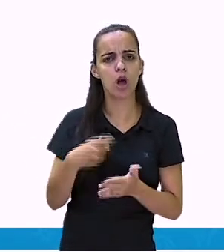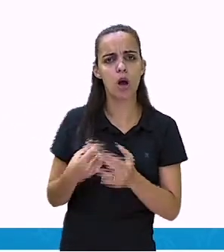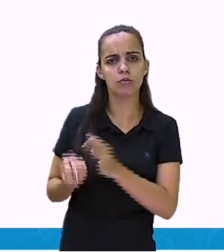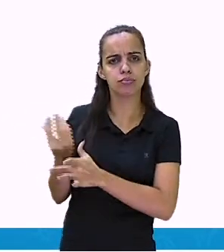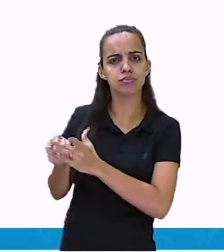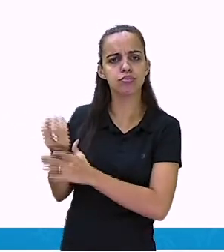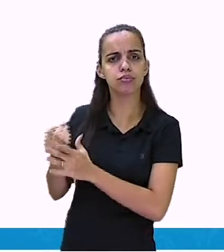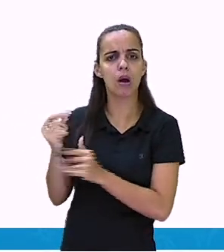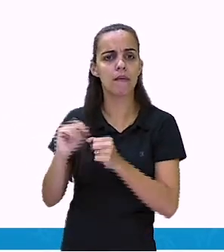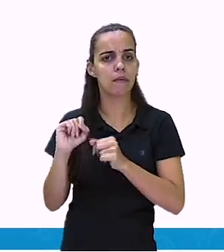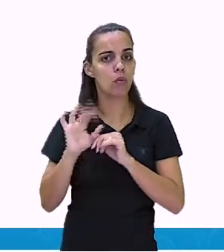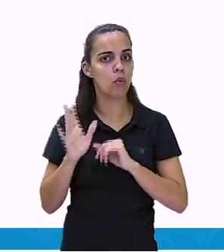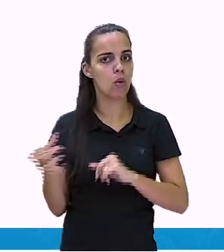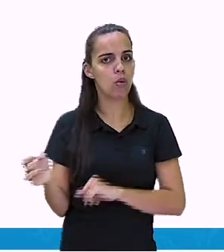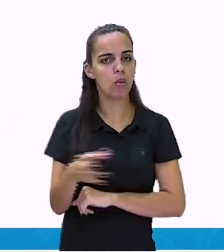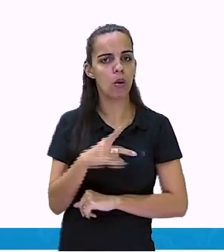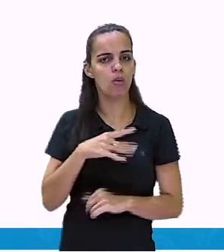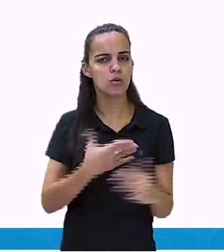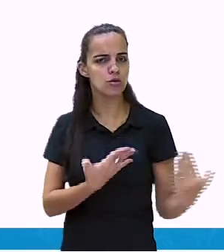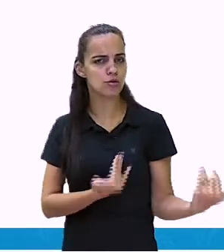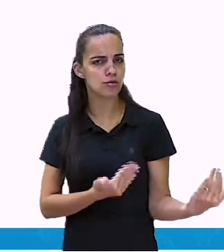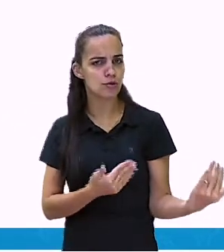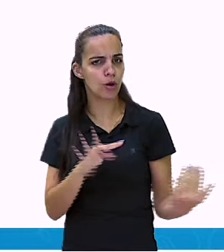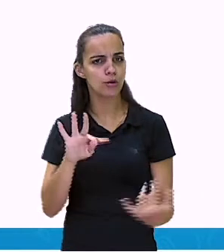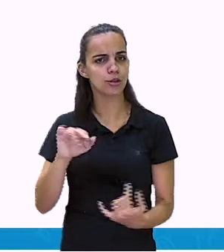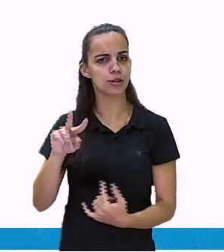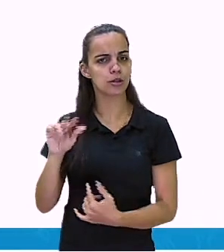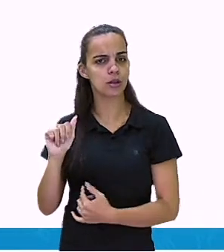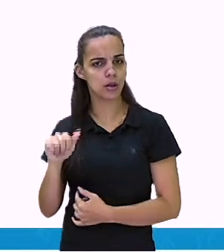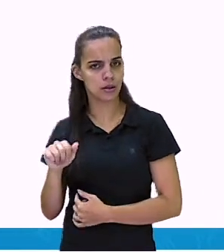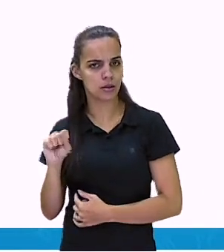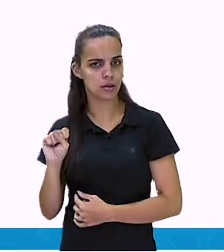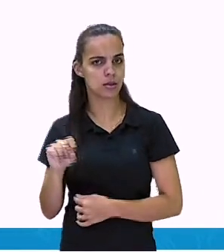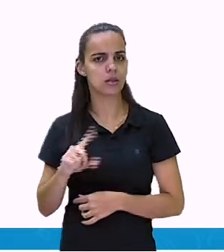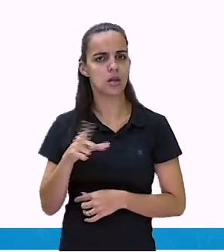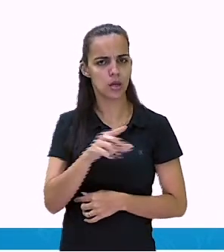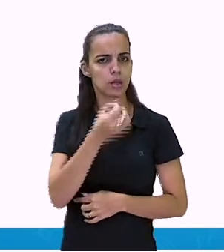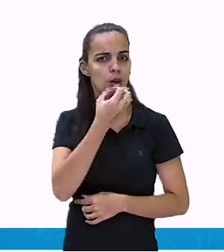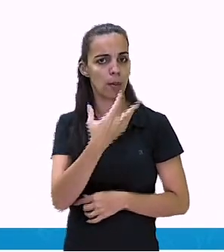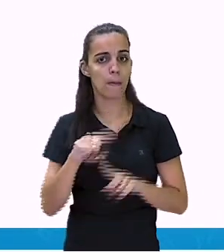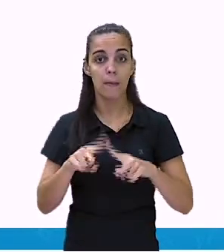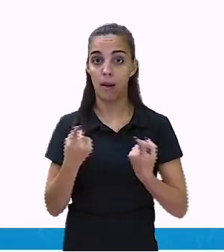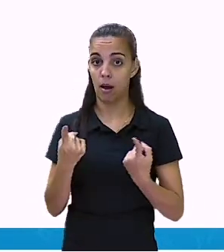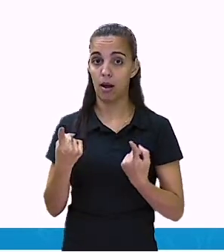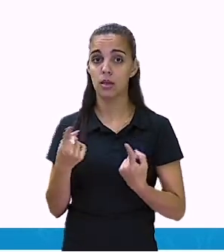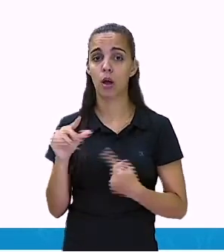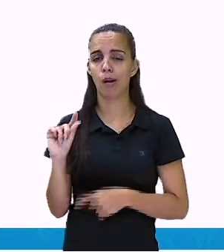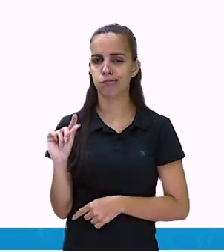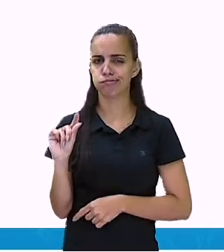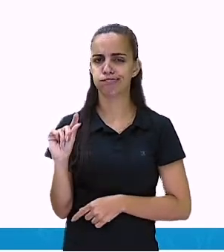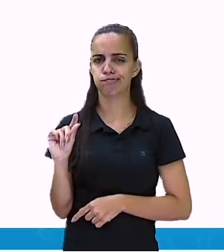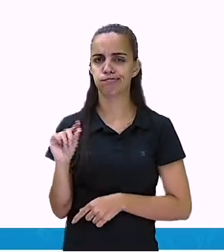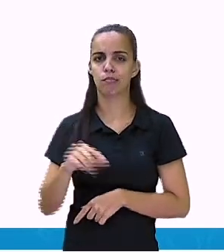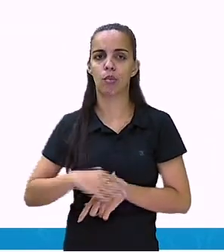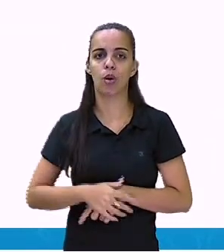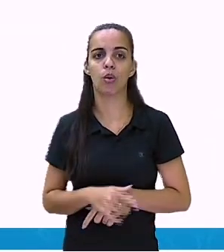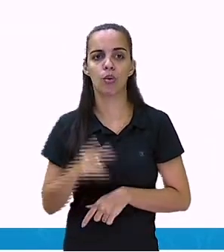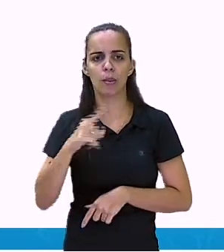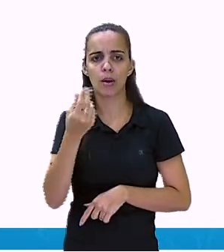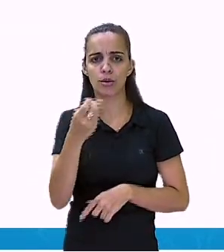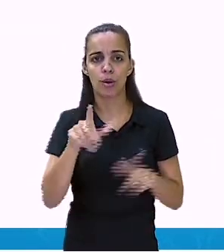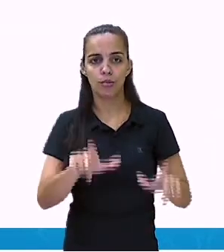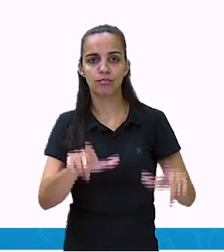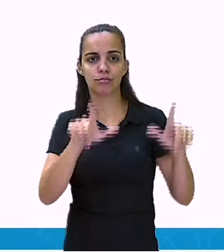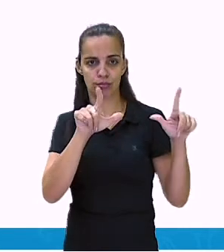de séries como Jovens Titãs em Ação. Isso é bom, mas pouco para um canal